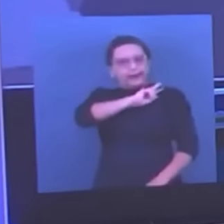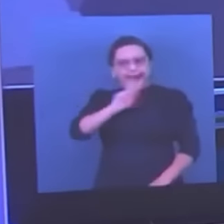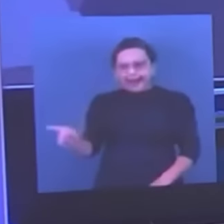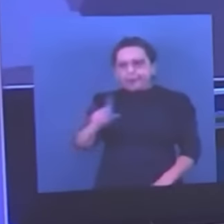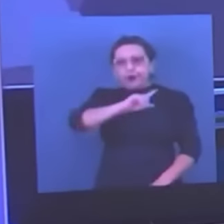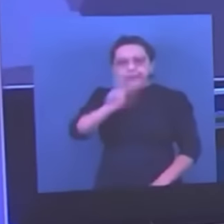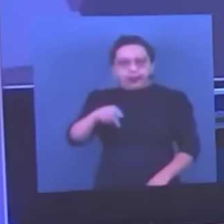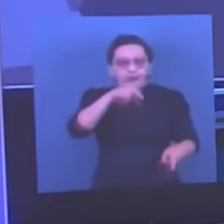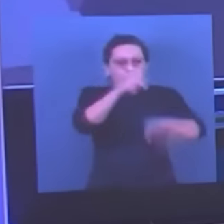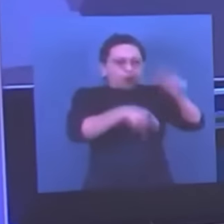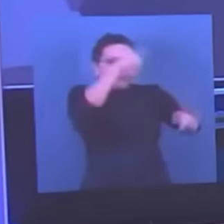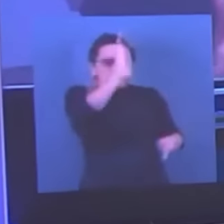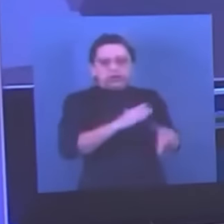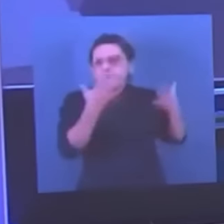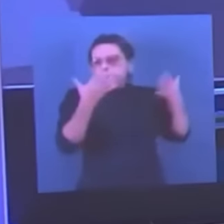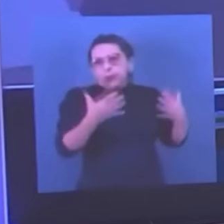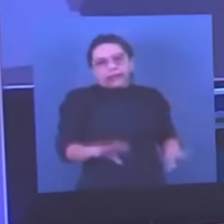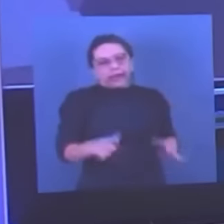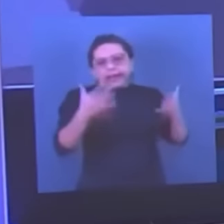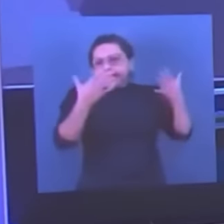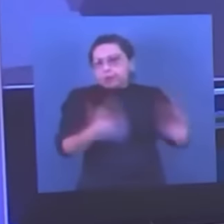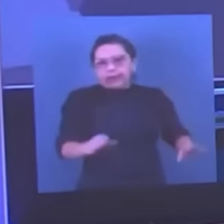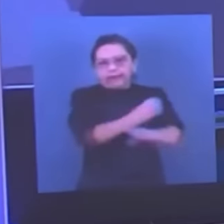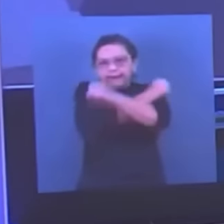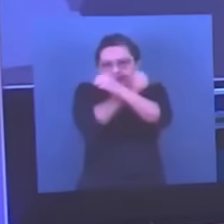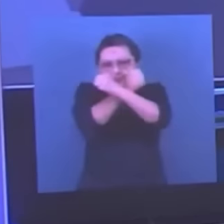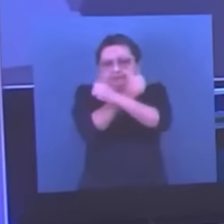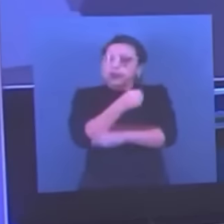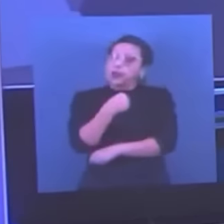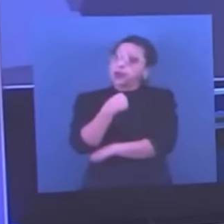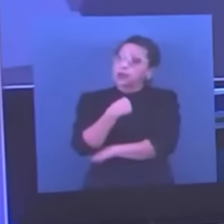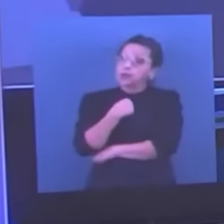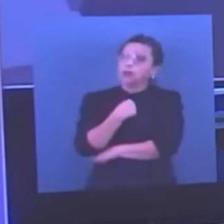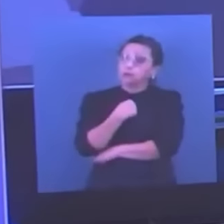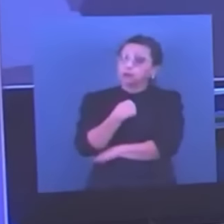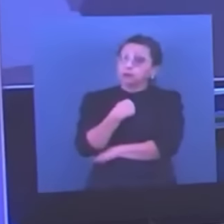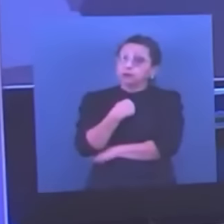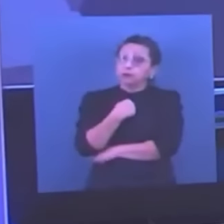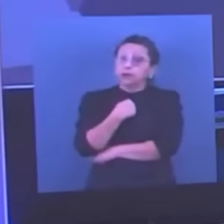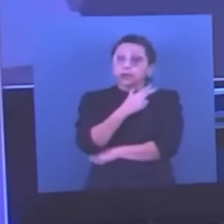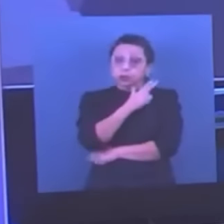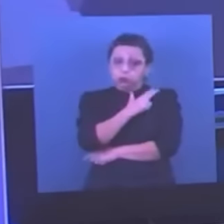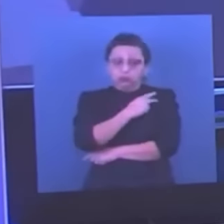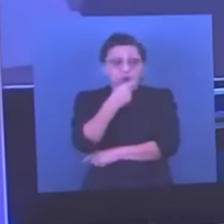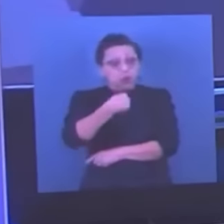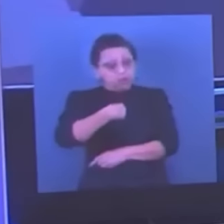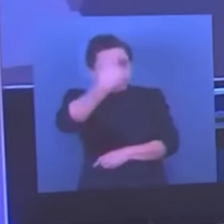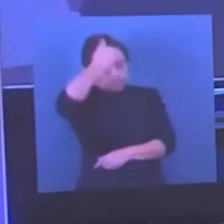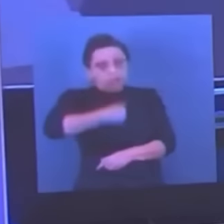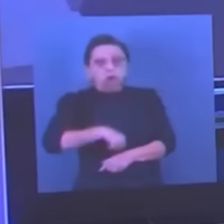eles não tem a manchete né não tem Manchete meus camaradas o escândalo é os documentos divulgados então a gente trouxe para vocês a manchete tá inclusive lá no